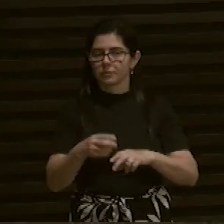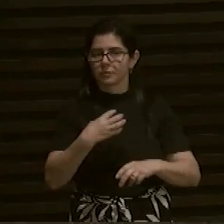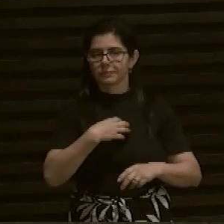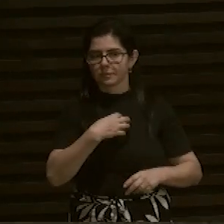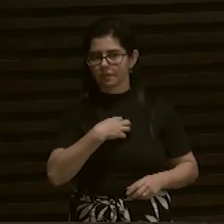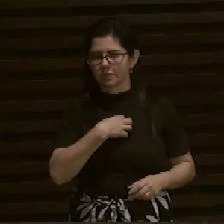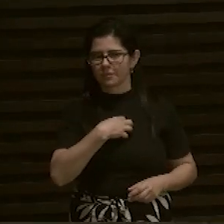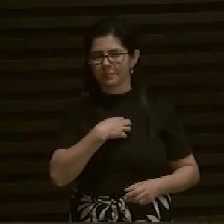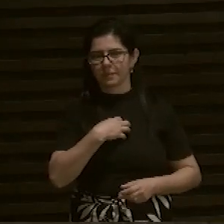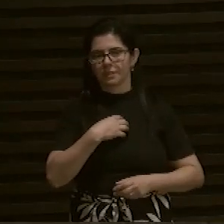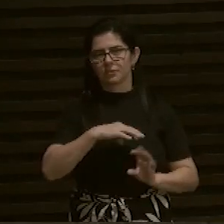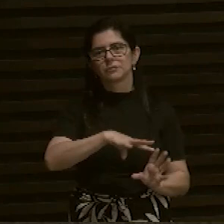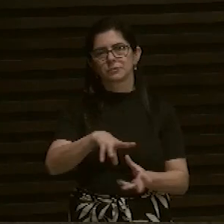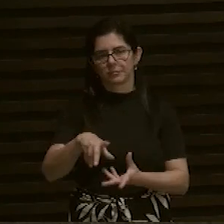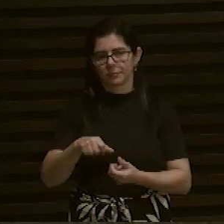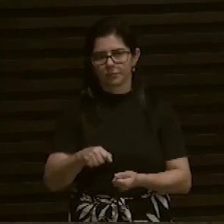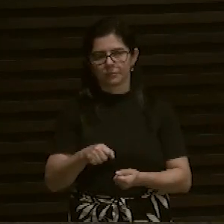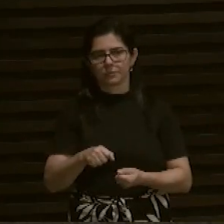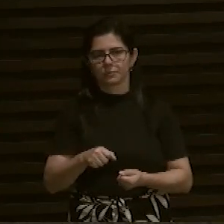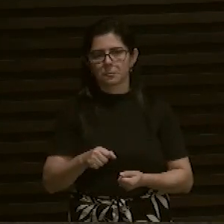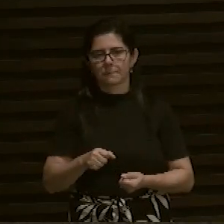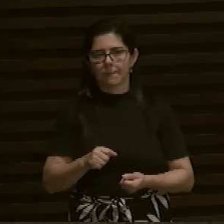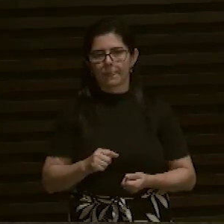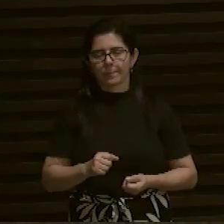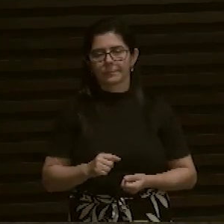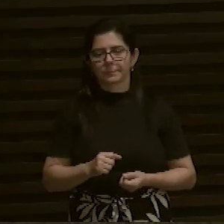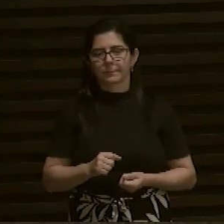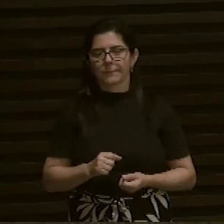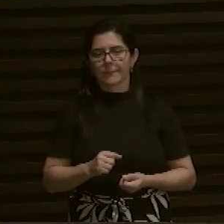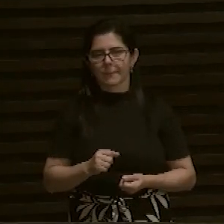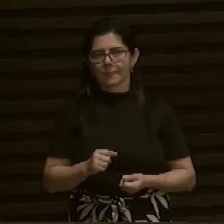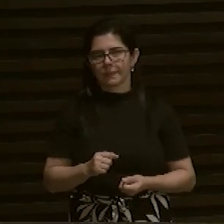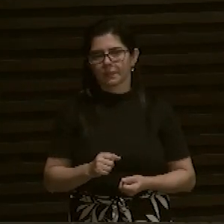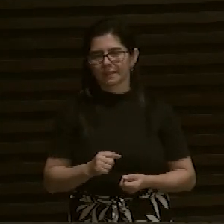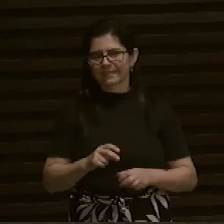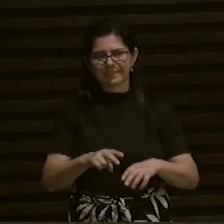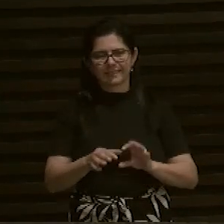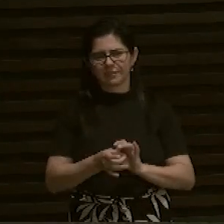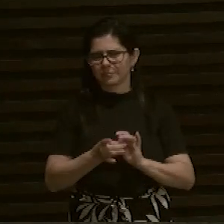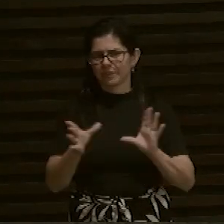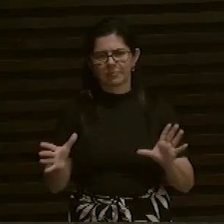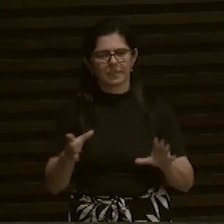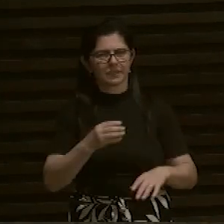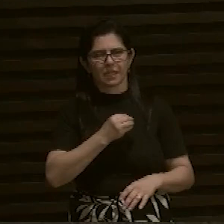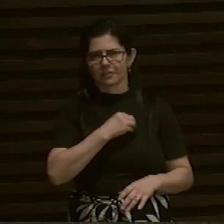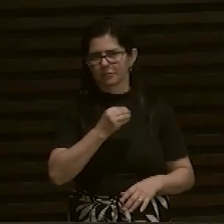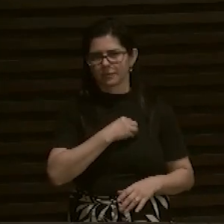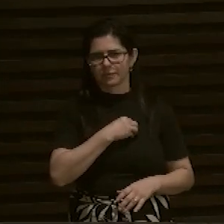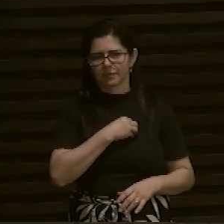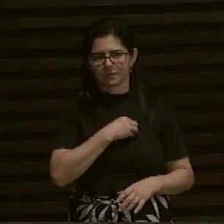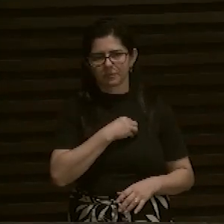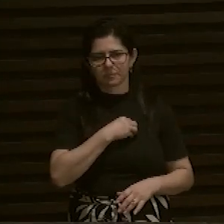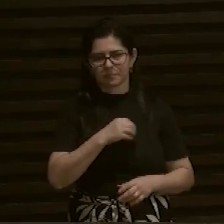corpo, aquilo que é o pecado, incentivar eles a fazerem coisas. Sejam elas divisão, fofoca, ou quer que sejam. Né?